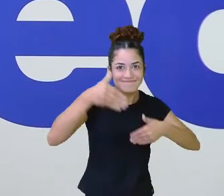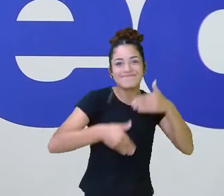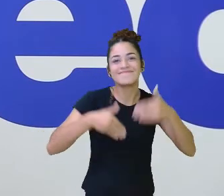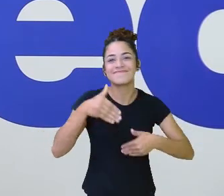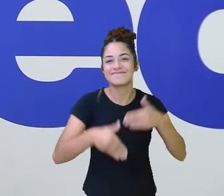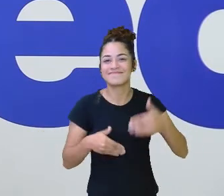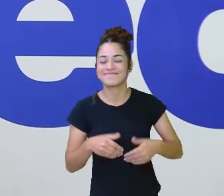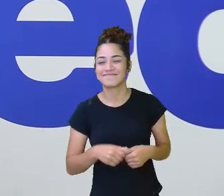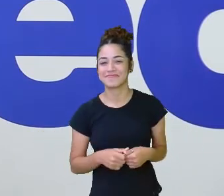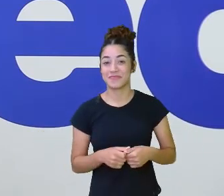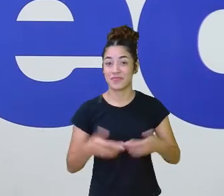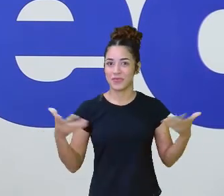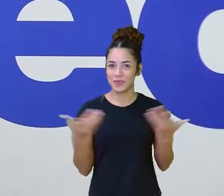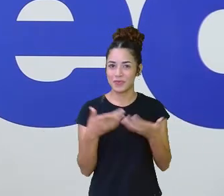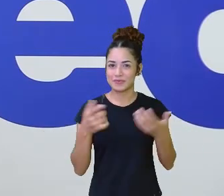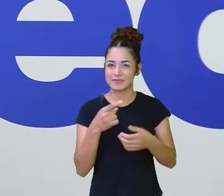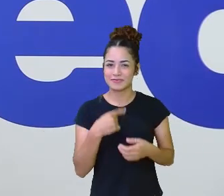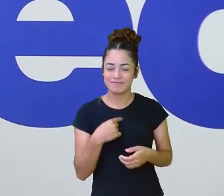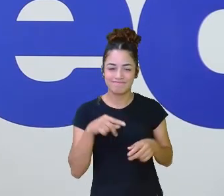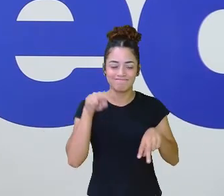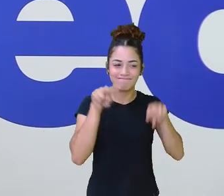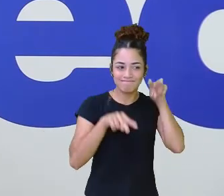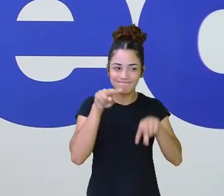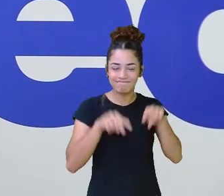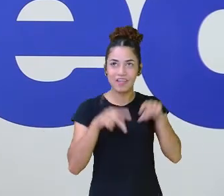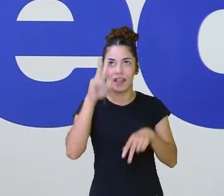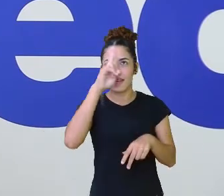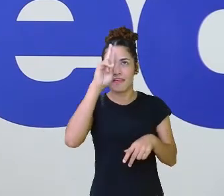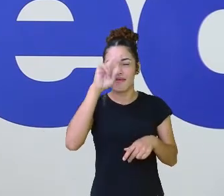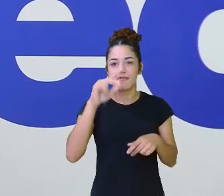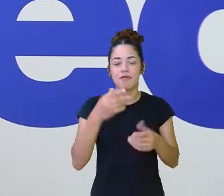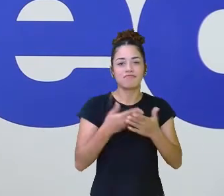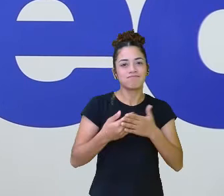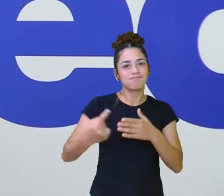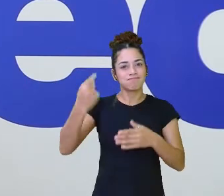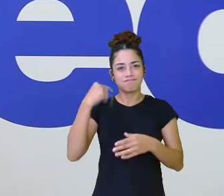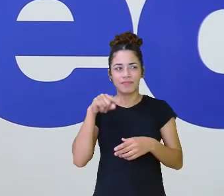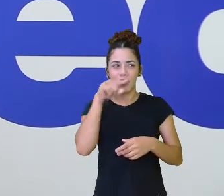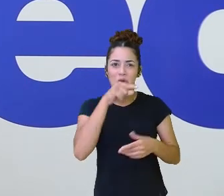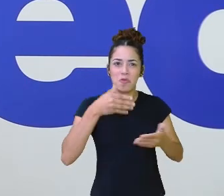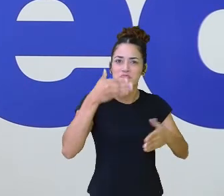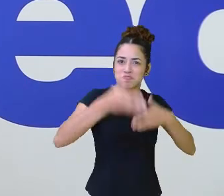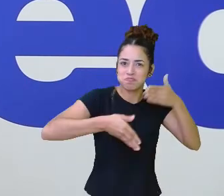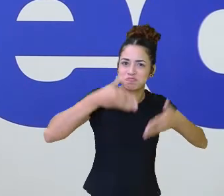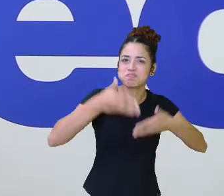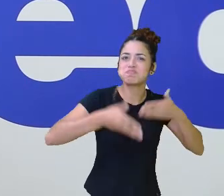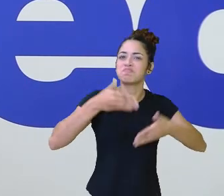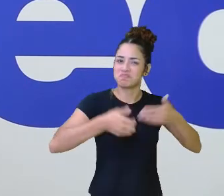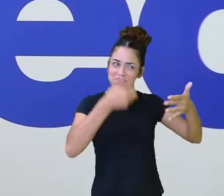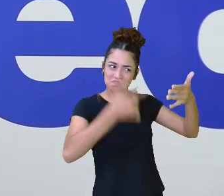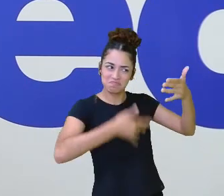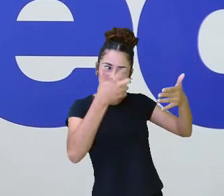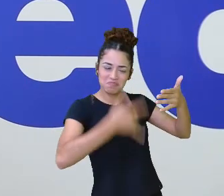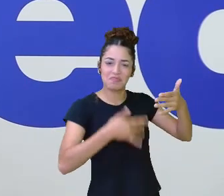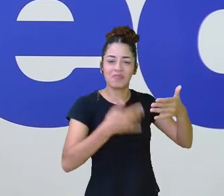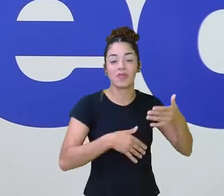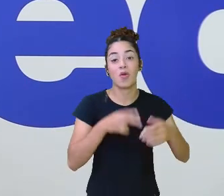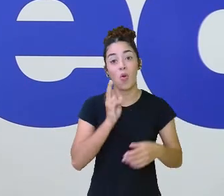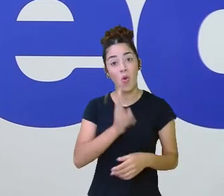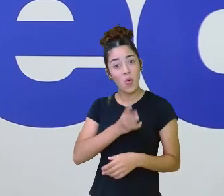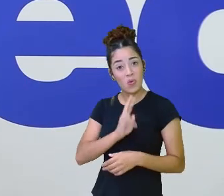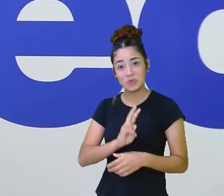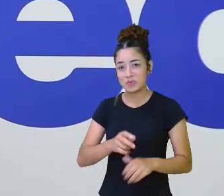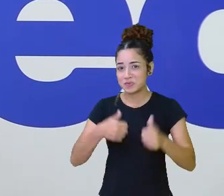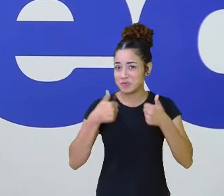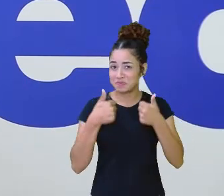Hoje, pelo que eu observei nas aulas anteriores, eles estão bem participativos. Continue aí conectados para a